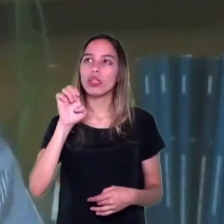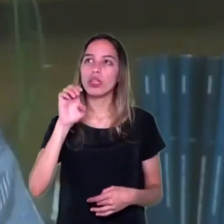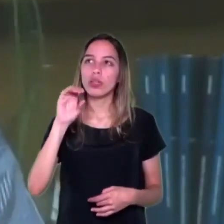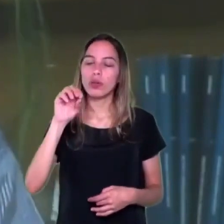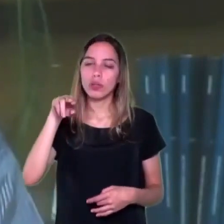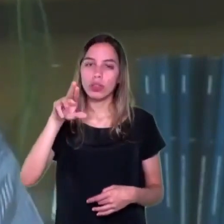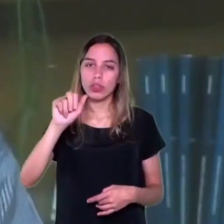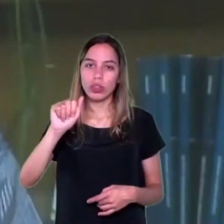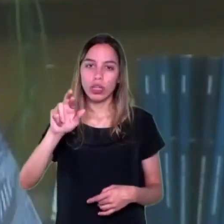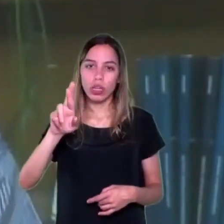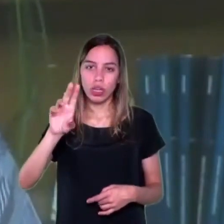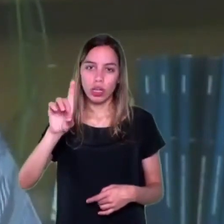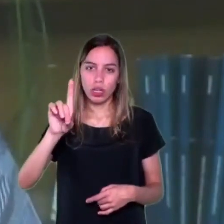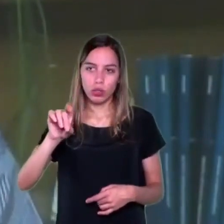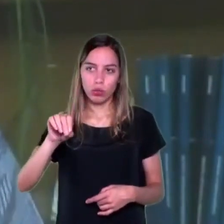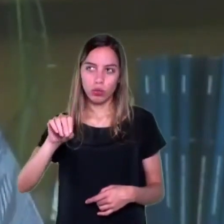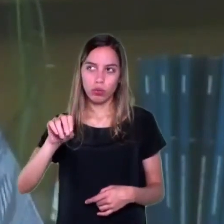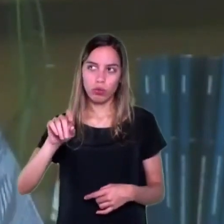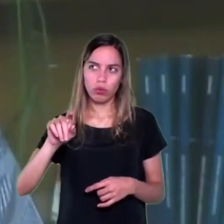Belo Horizonte,